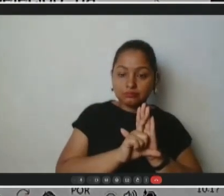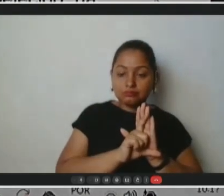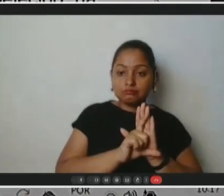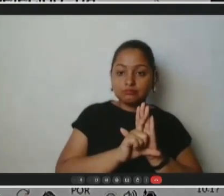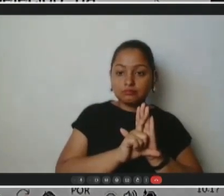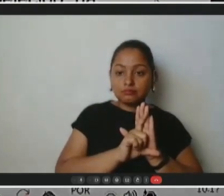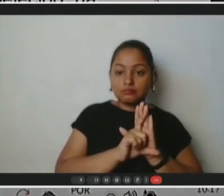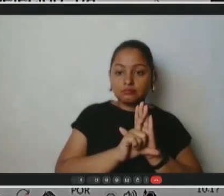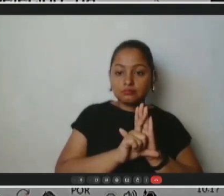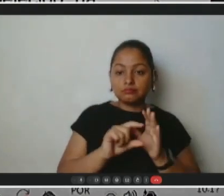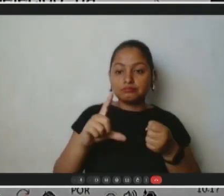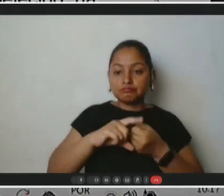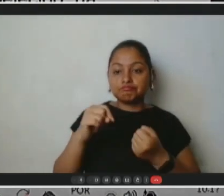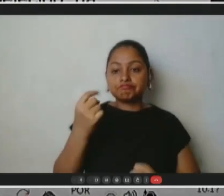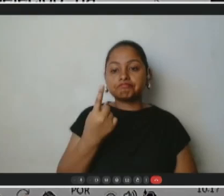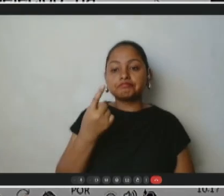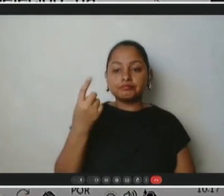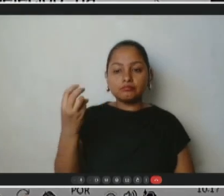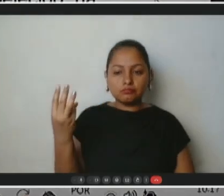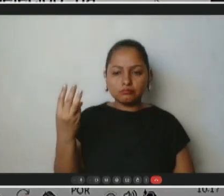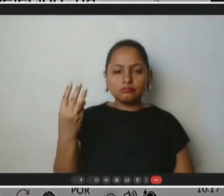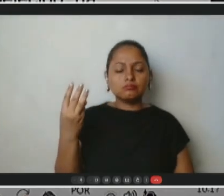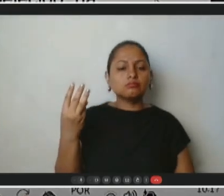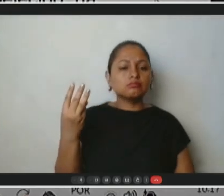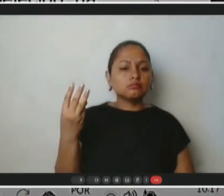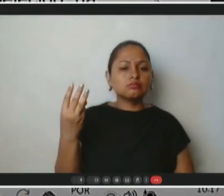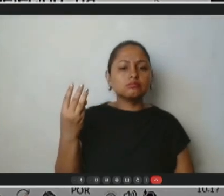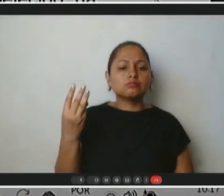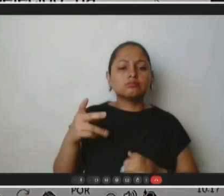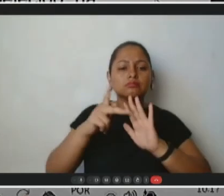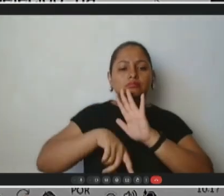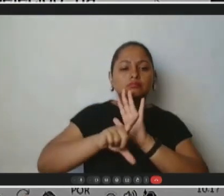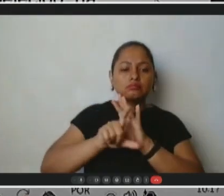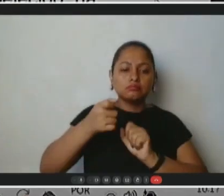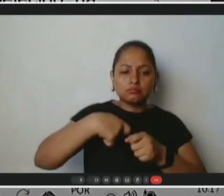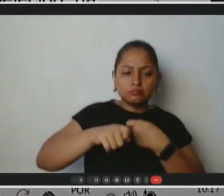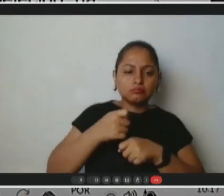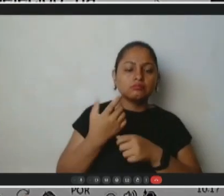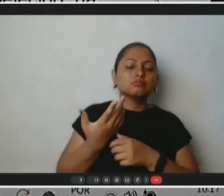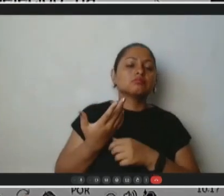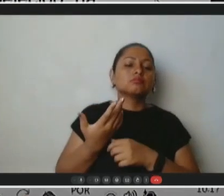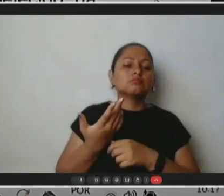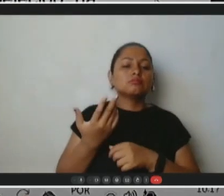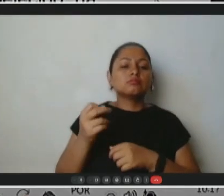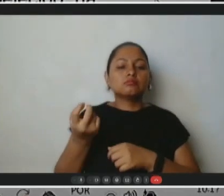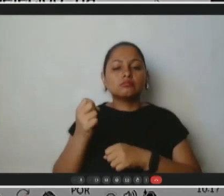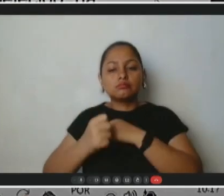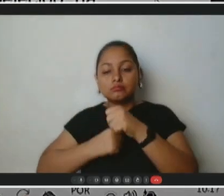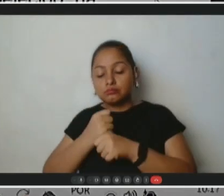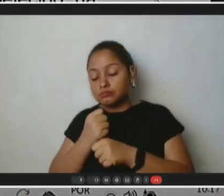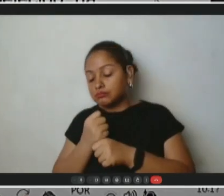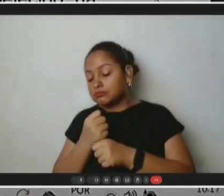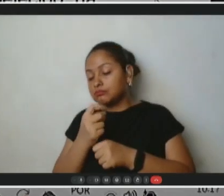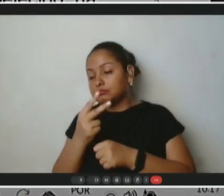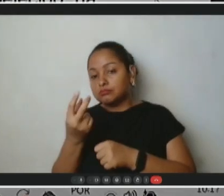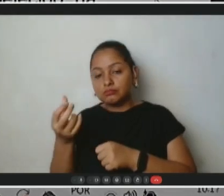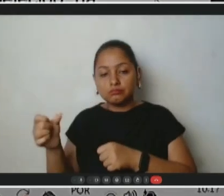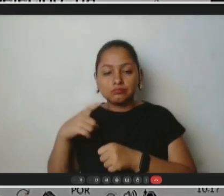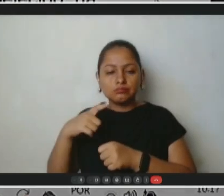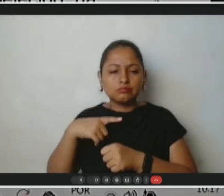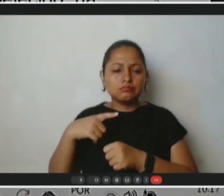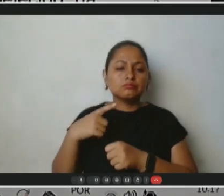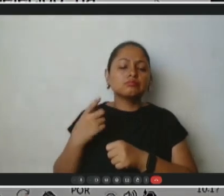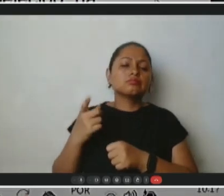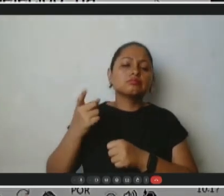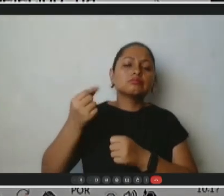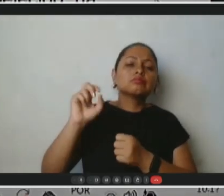Artigo 13º. No projeto de lei orçamentária anual para 2026, as receitas serão estimadas e as